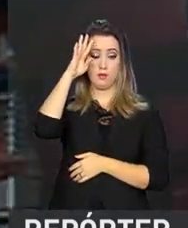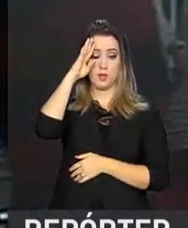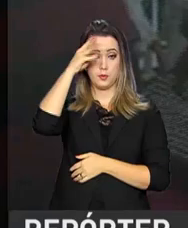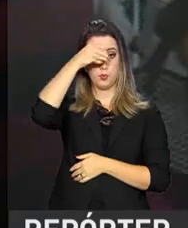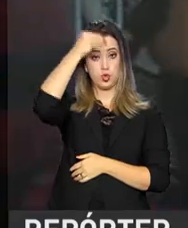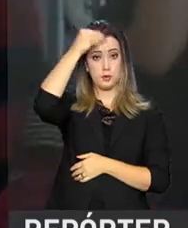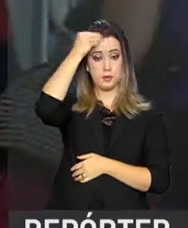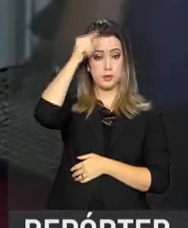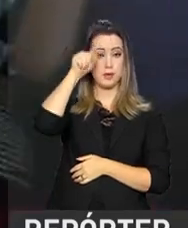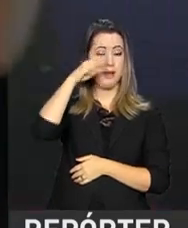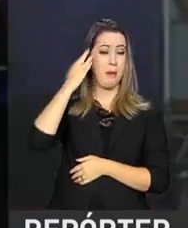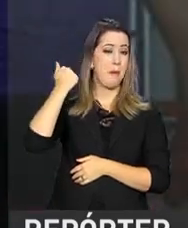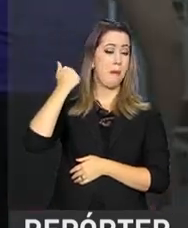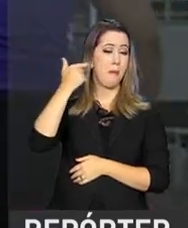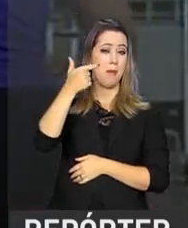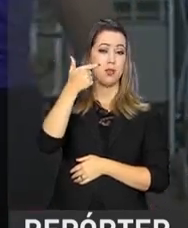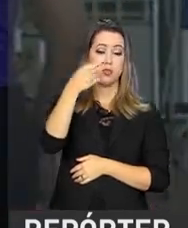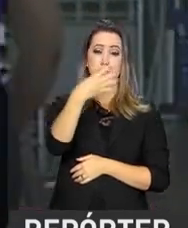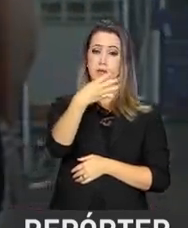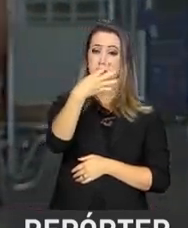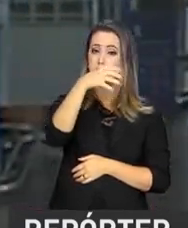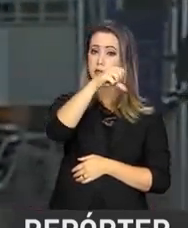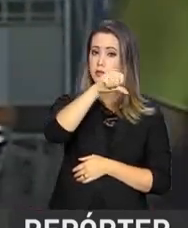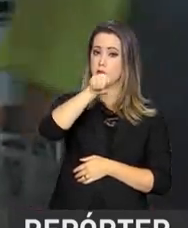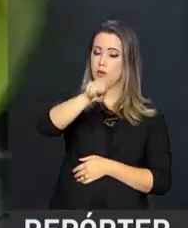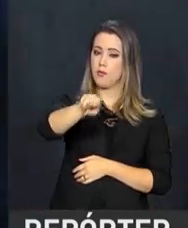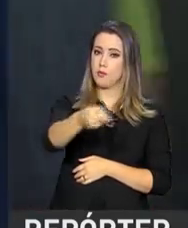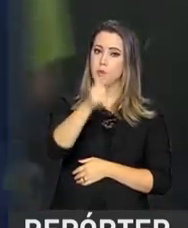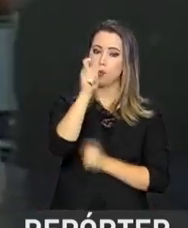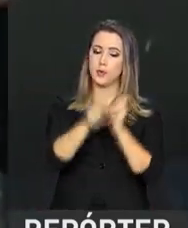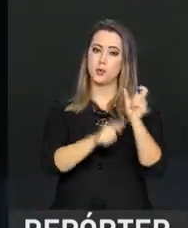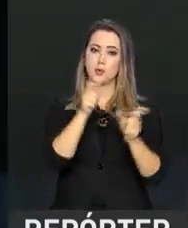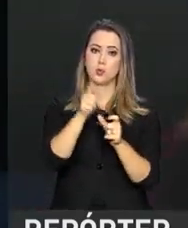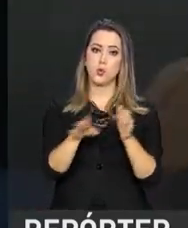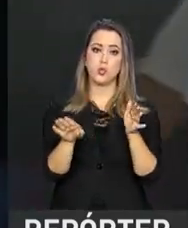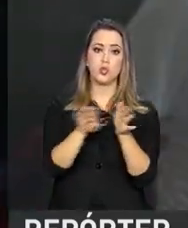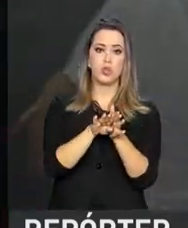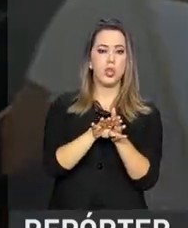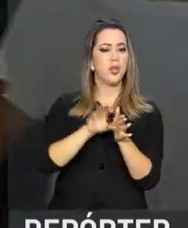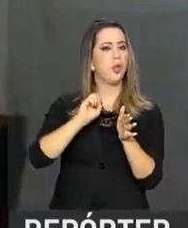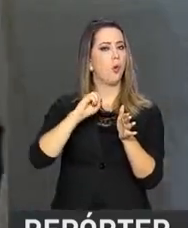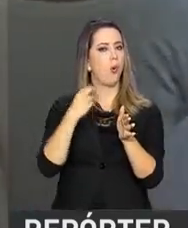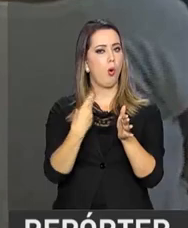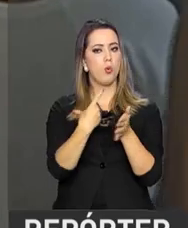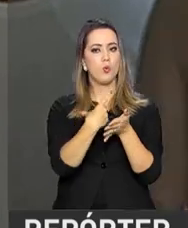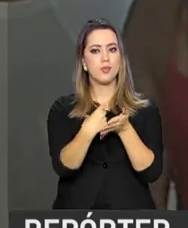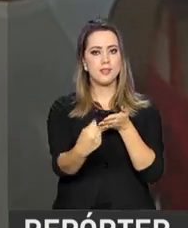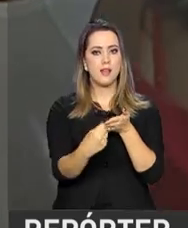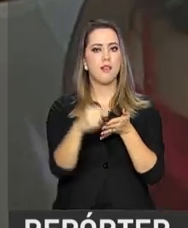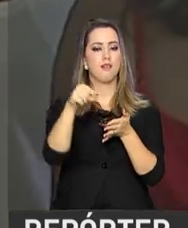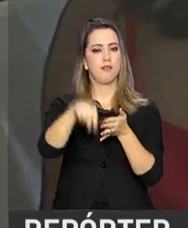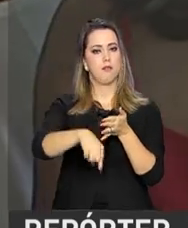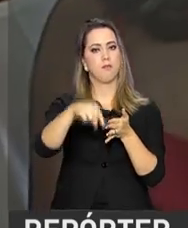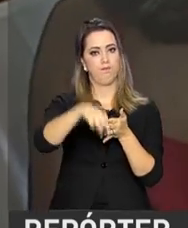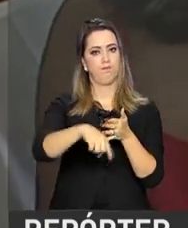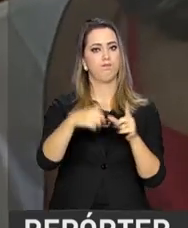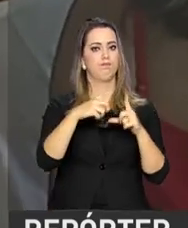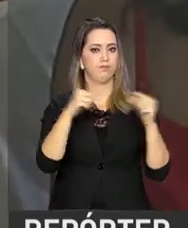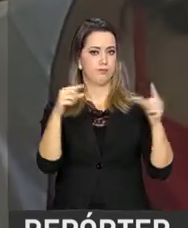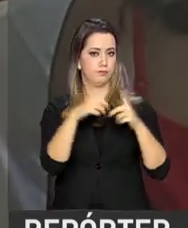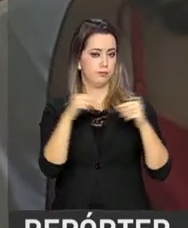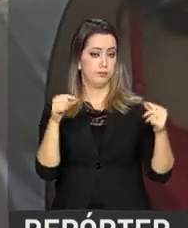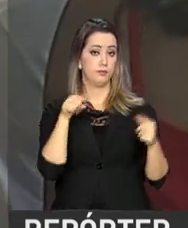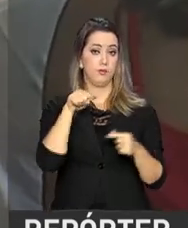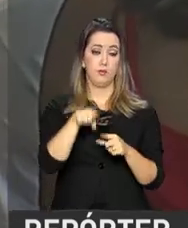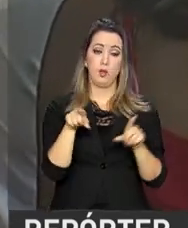cinzas, 249 mil passageiros desembarquem e embarquem aqui no Aeroporto Internacional Juscelino